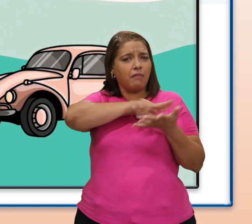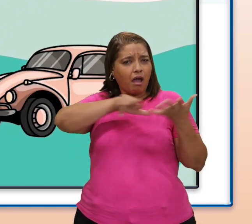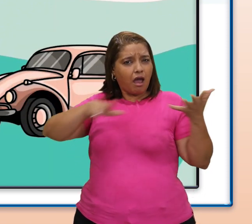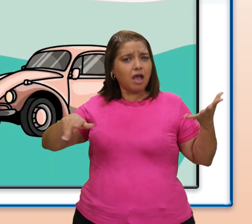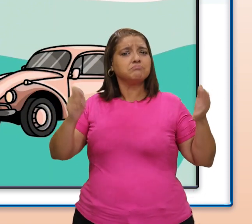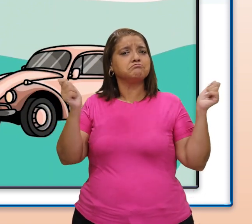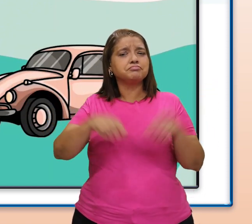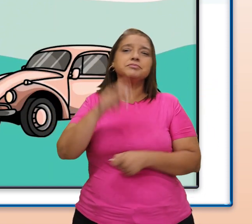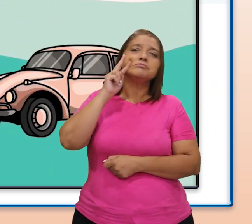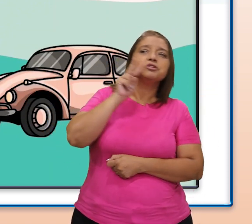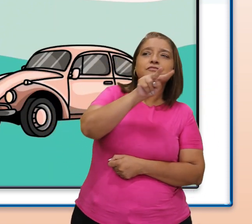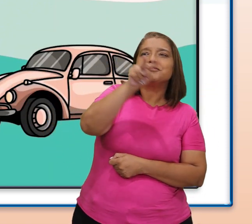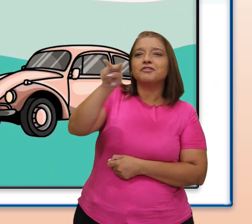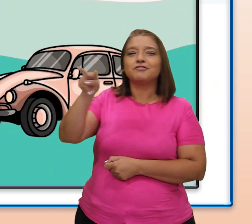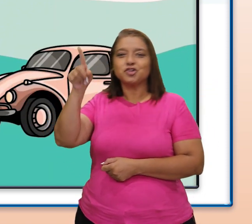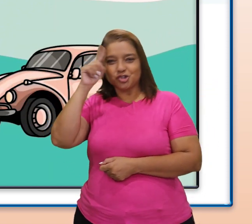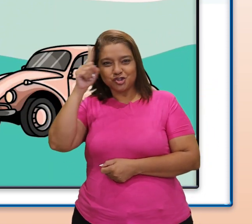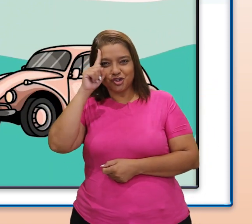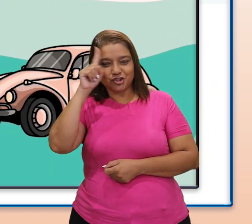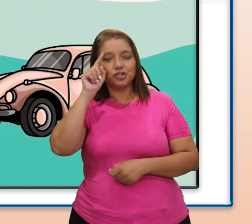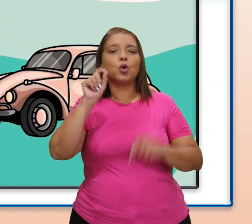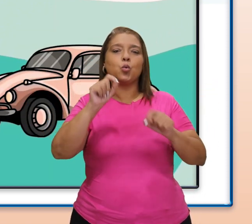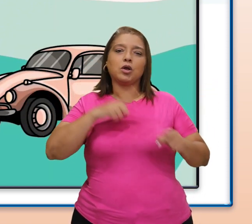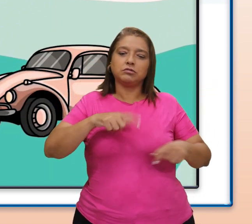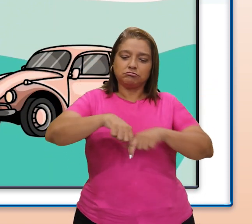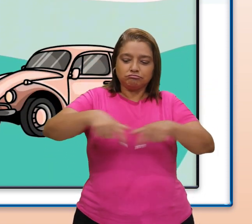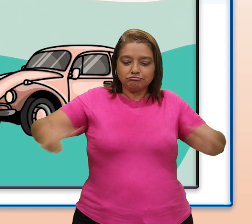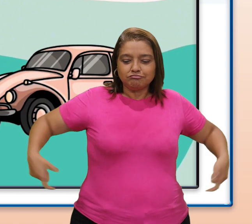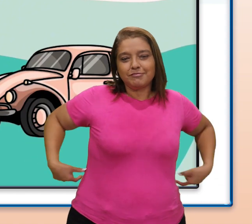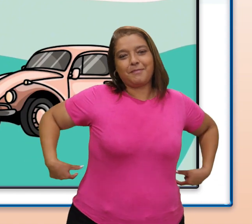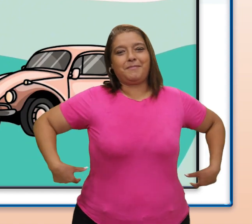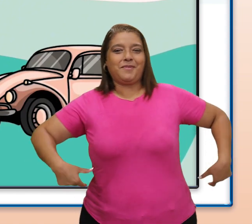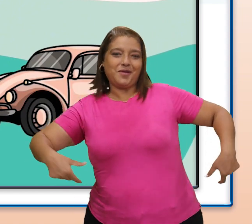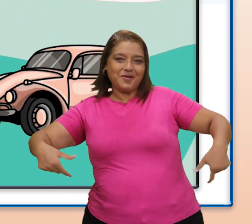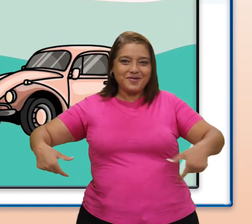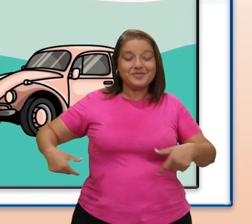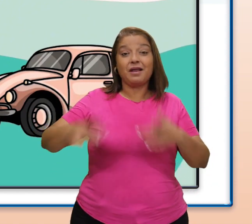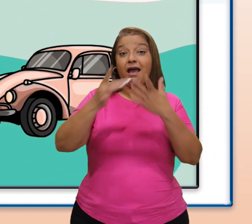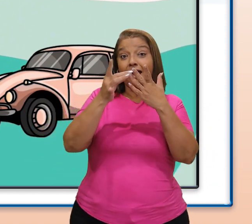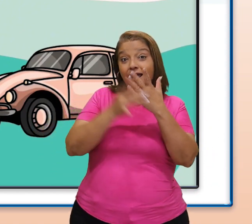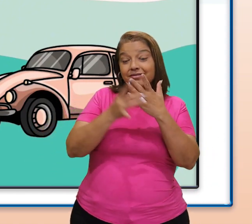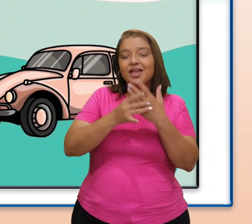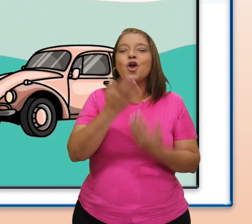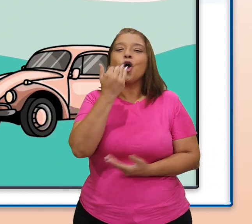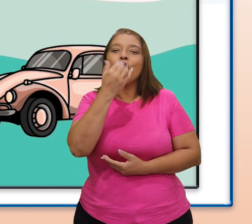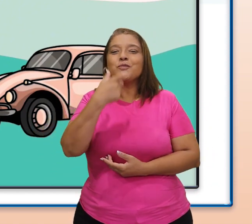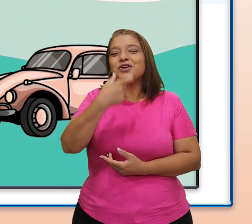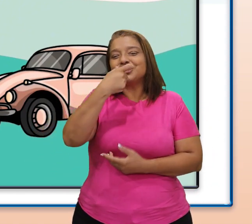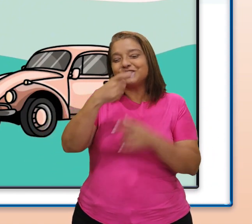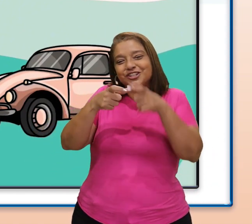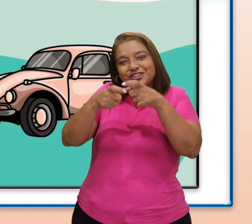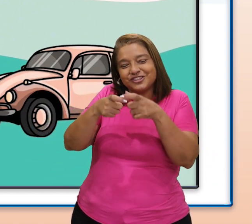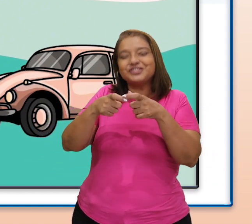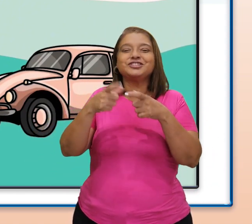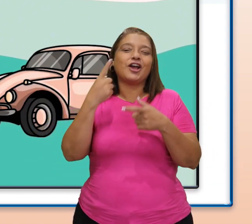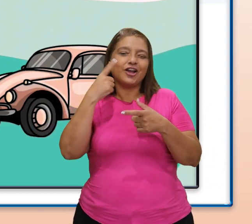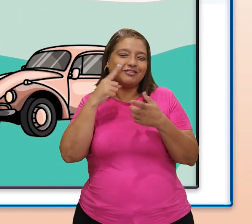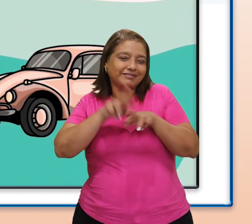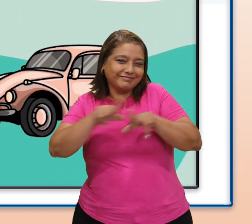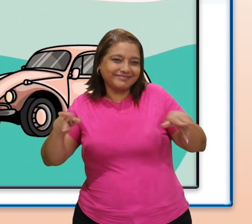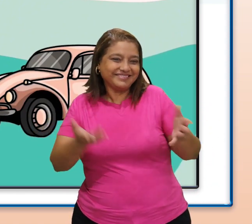várias das coisas que vemos no dia a dia, como bambolê, anel, rosquinhas. Então, vamos